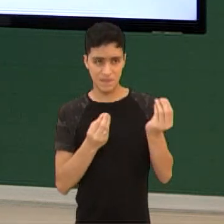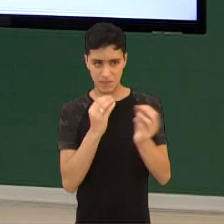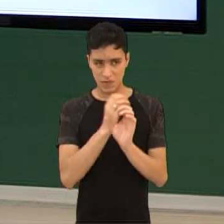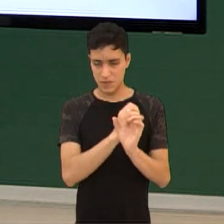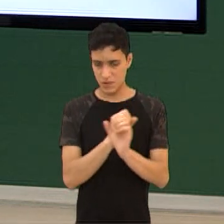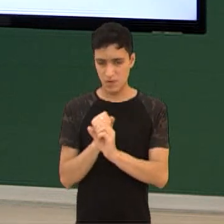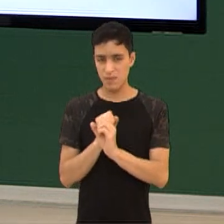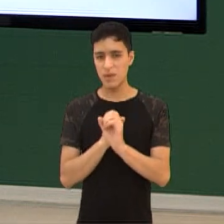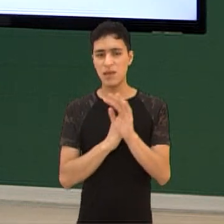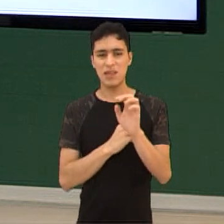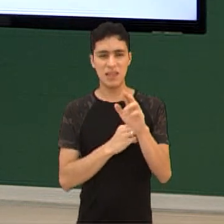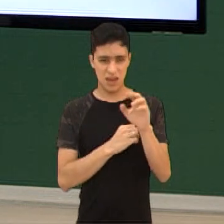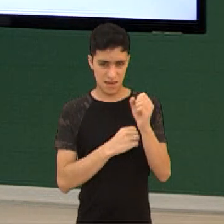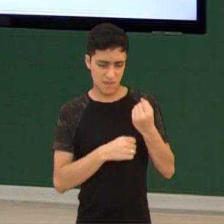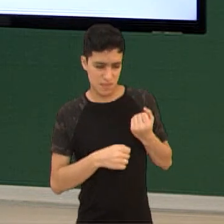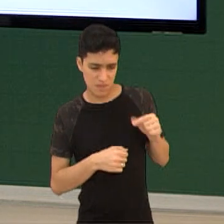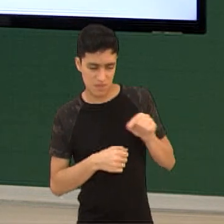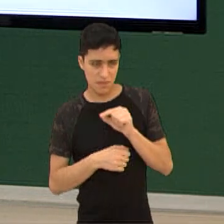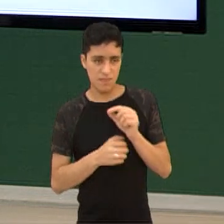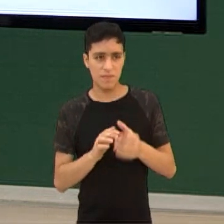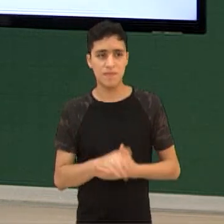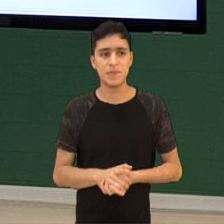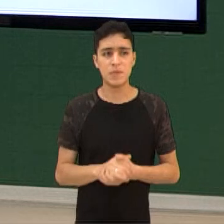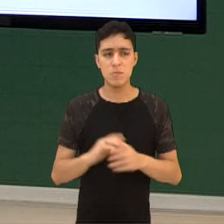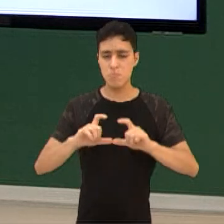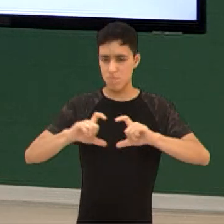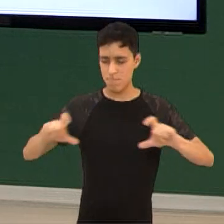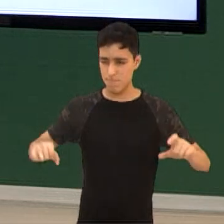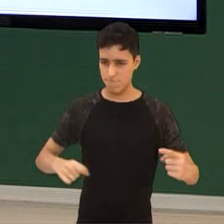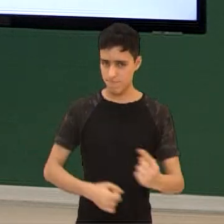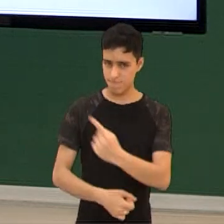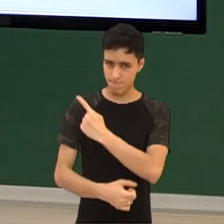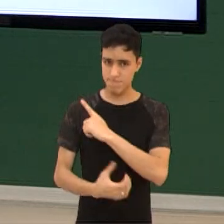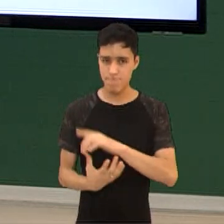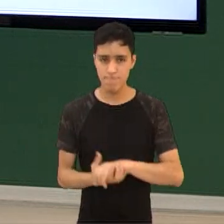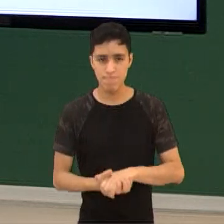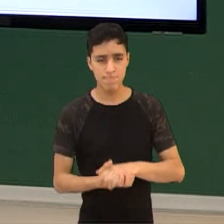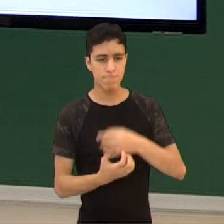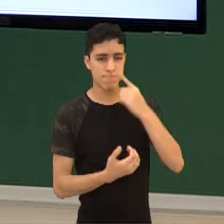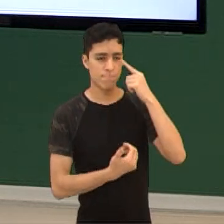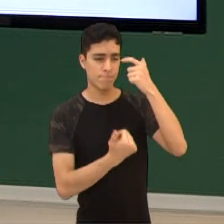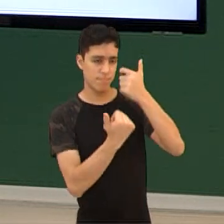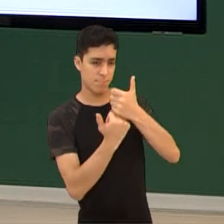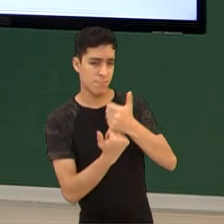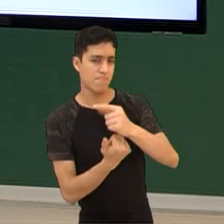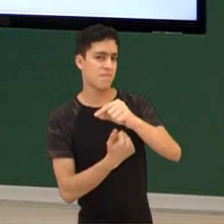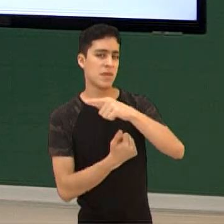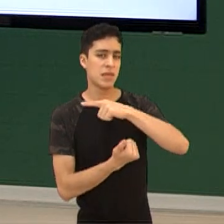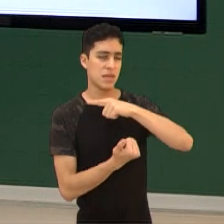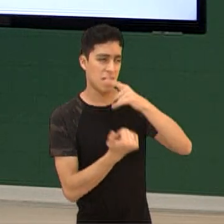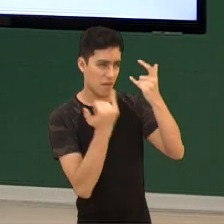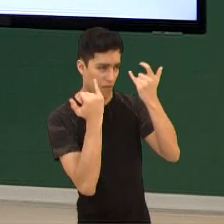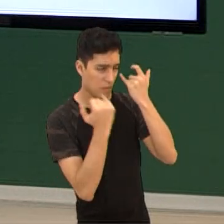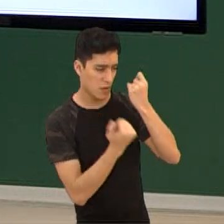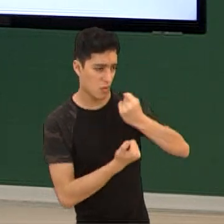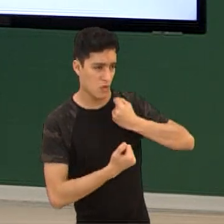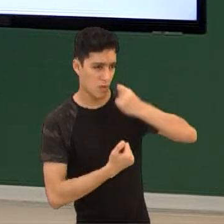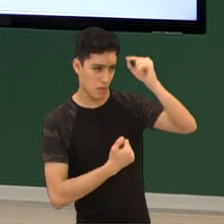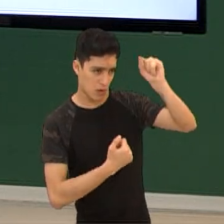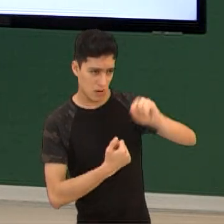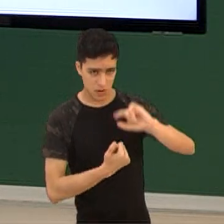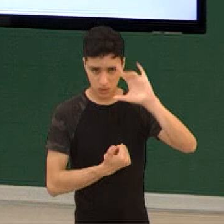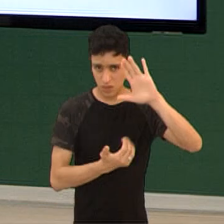Soma de termos, A1 mais AN vezes N sobre 2. Vamos substituir o que a gente tem de dados de informação do